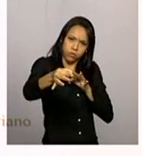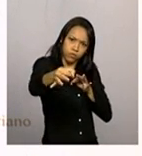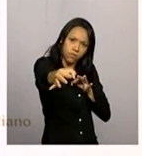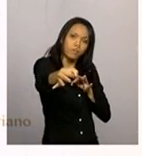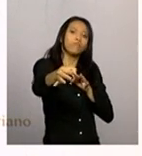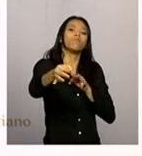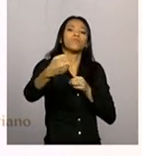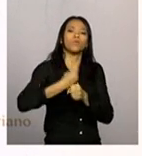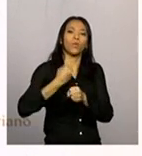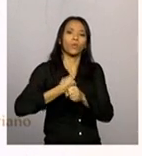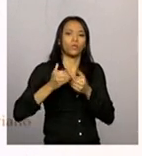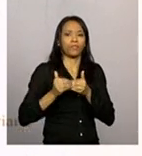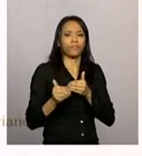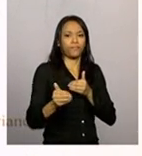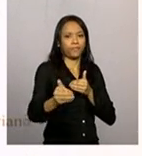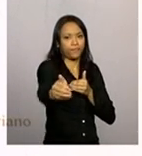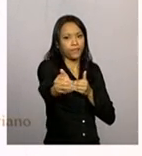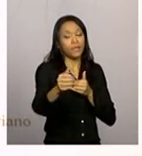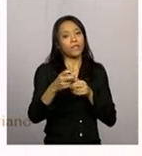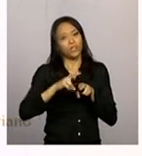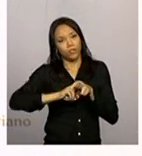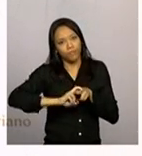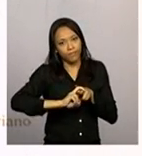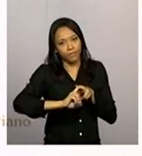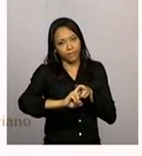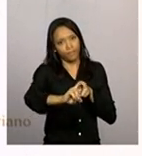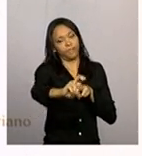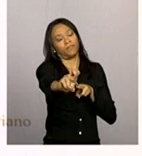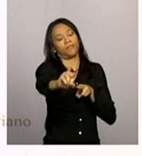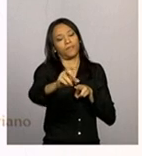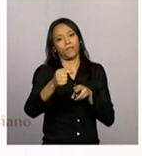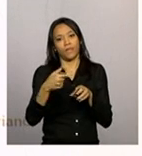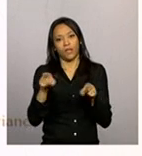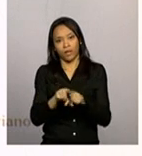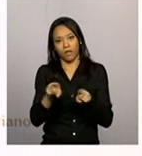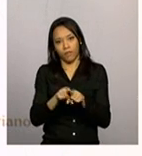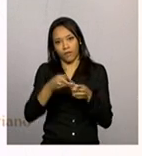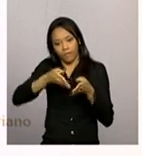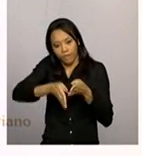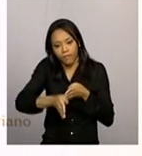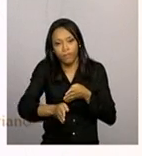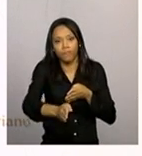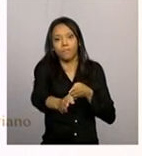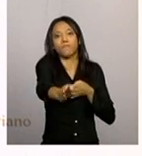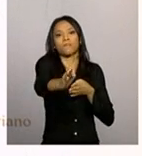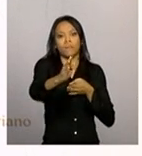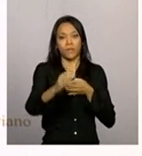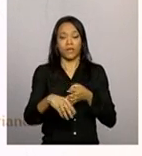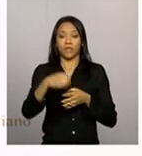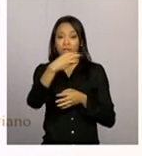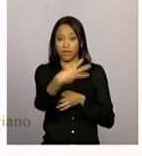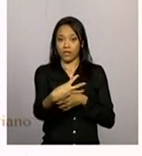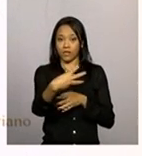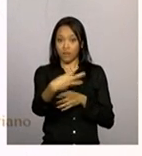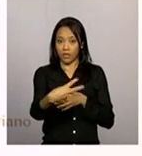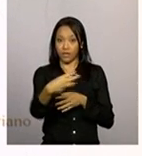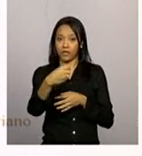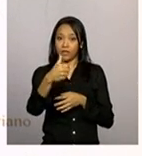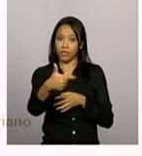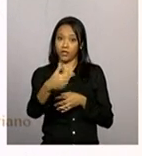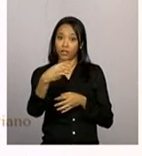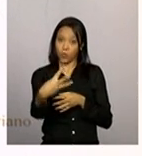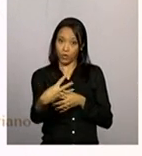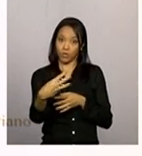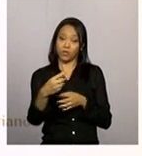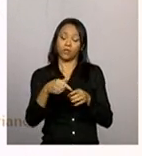de vias, vias sobre trilho, de transporte sobre trilho, 132 quilômetros, e transporte sobre